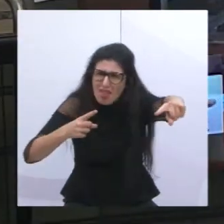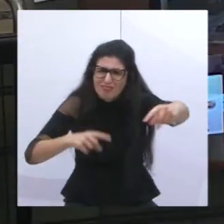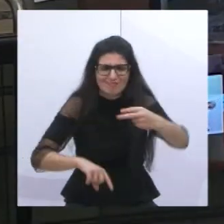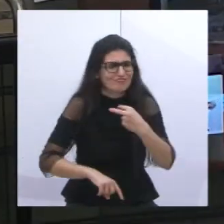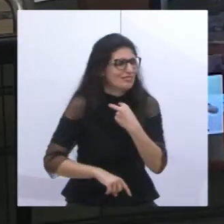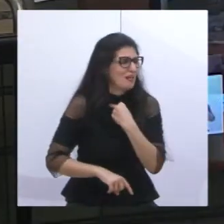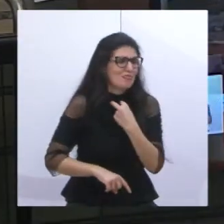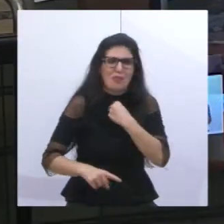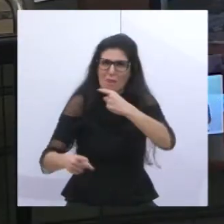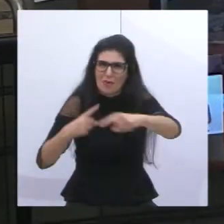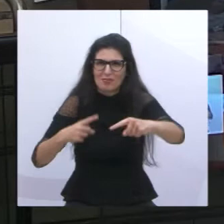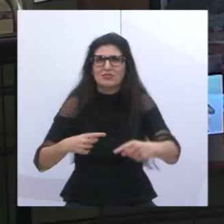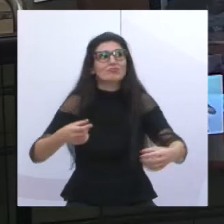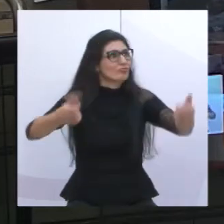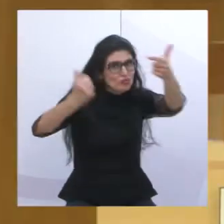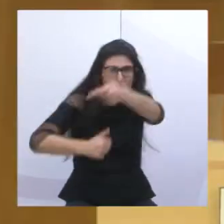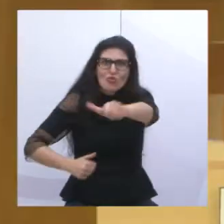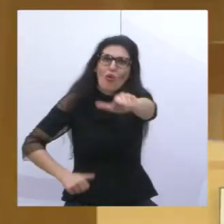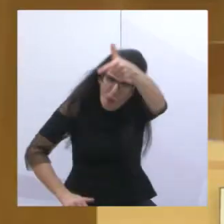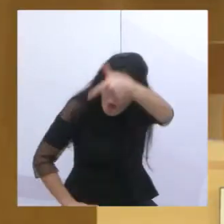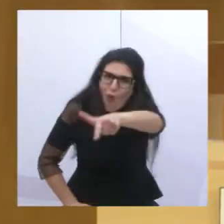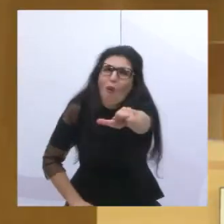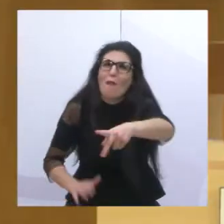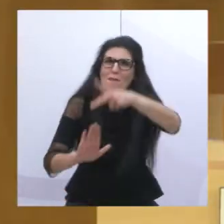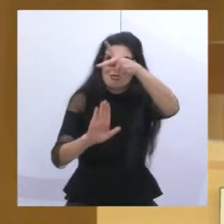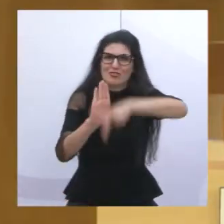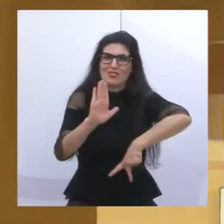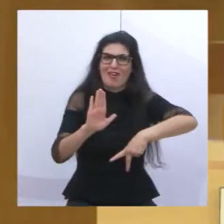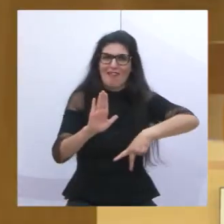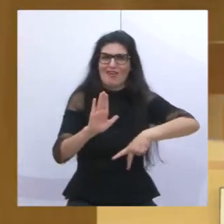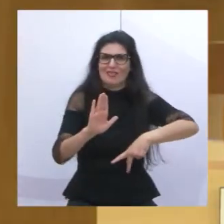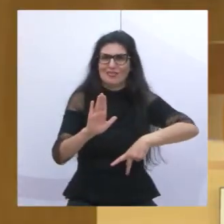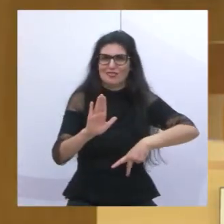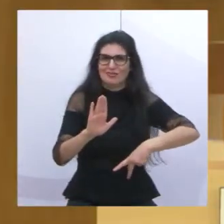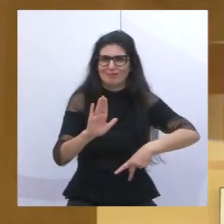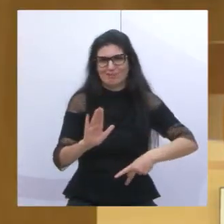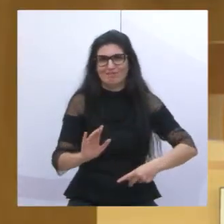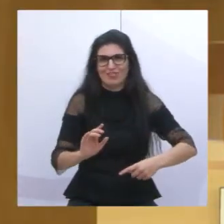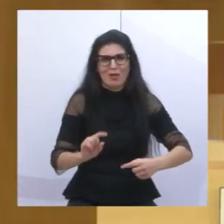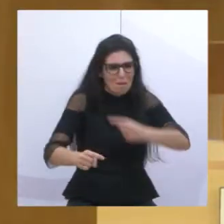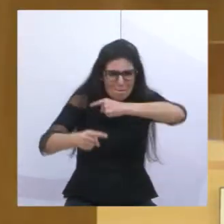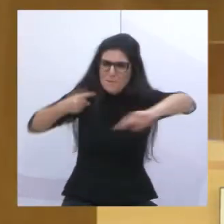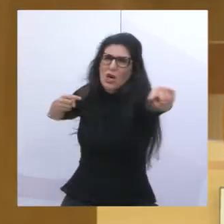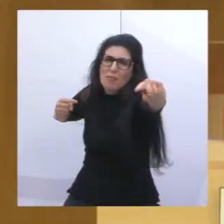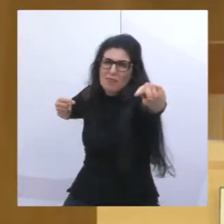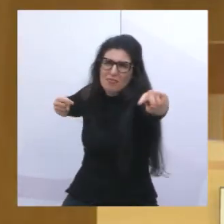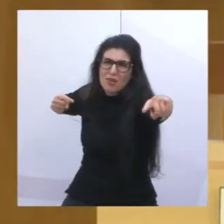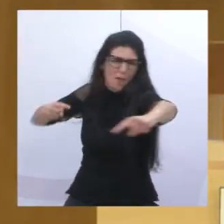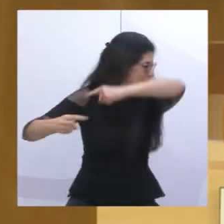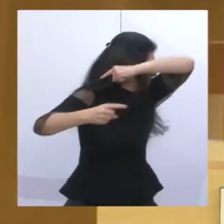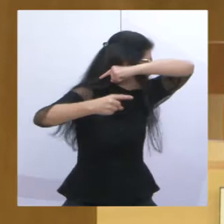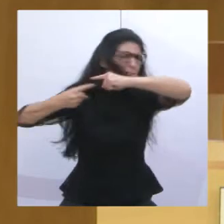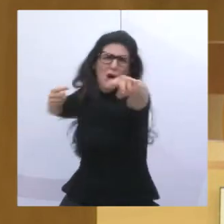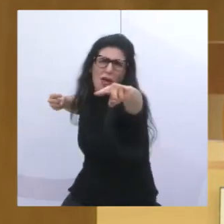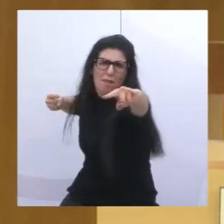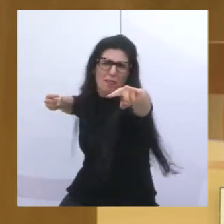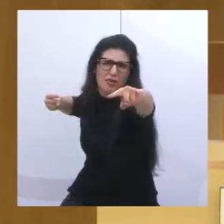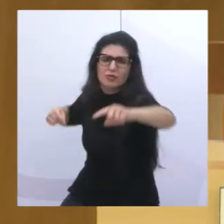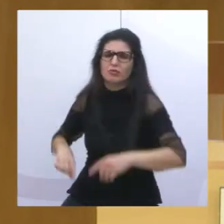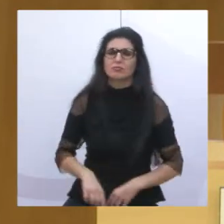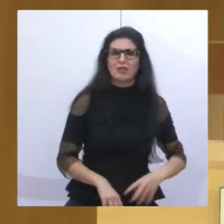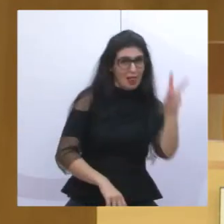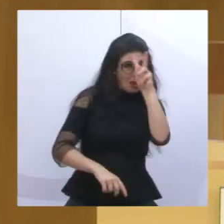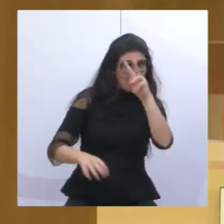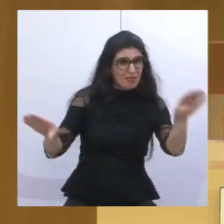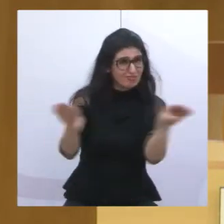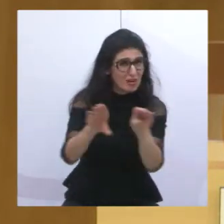Esse é mais um projeto sem fundamento aqui também. Não podemos continuar com essas atitudes. Lembrando também que em São José